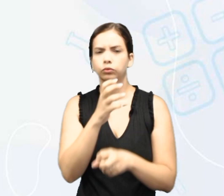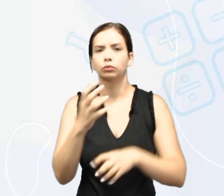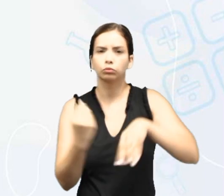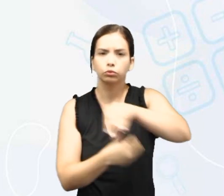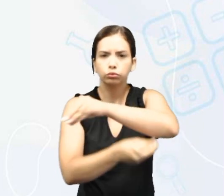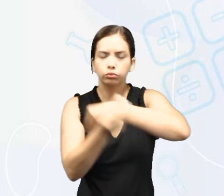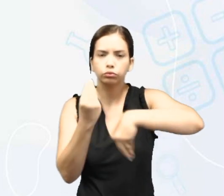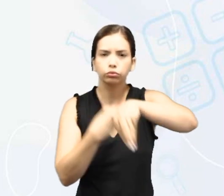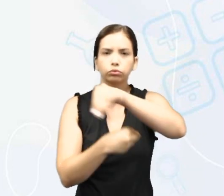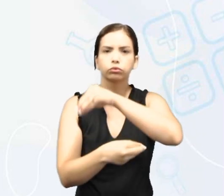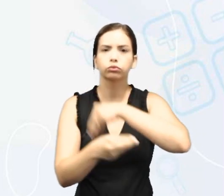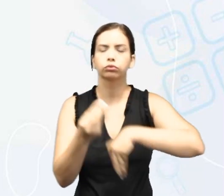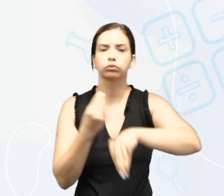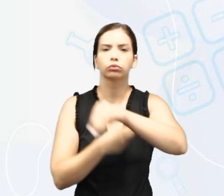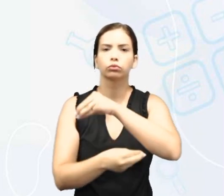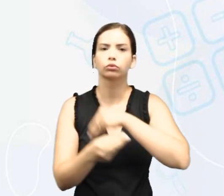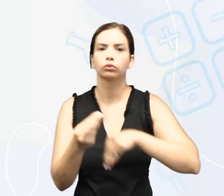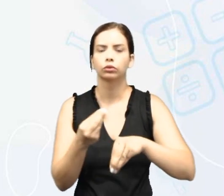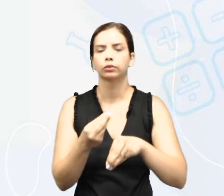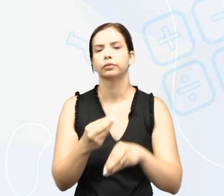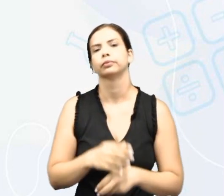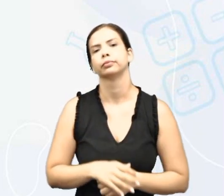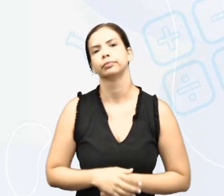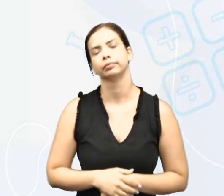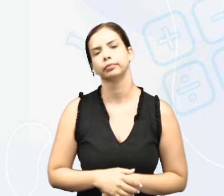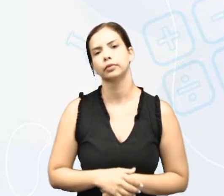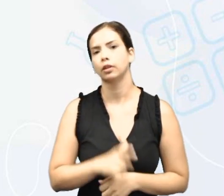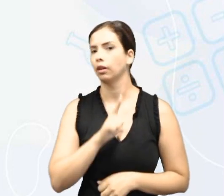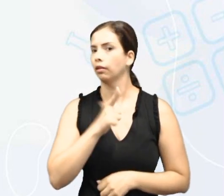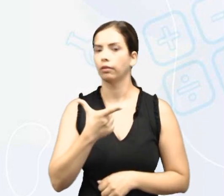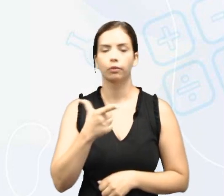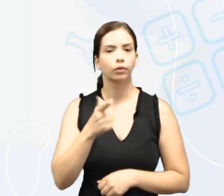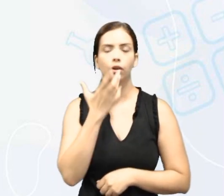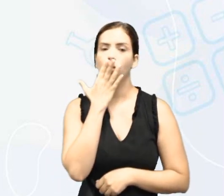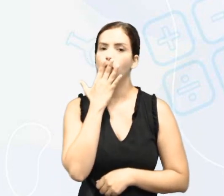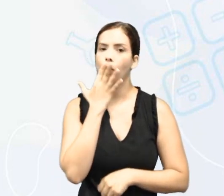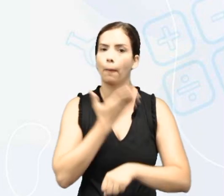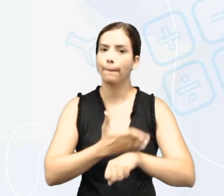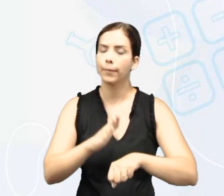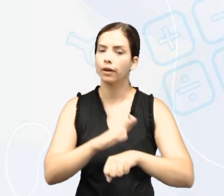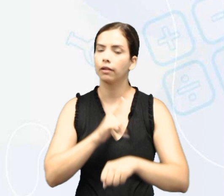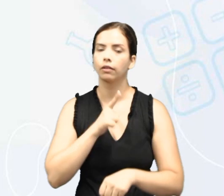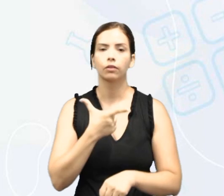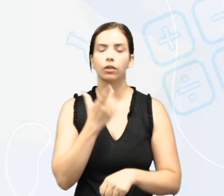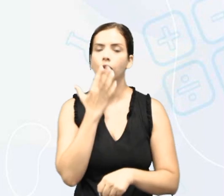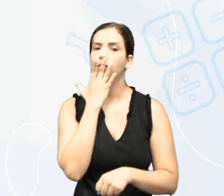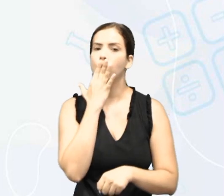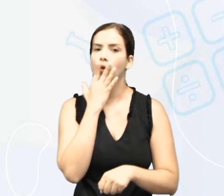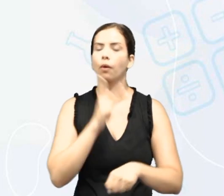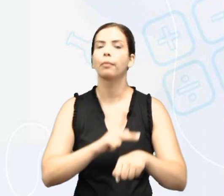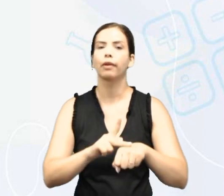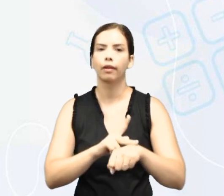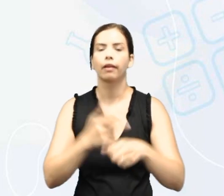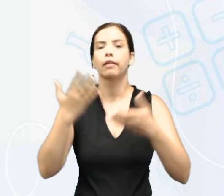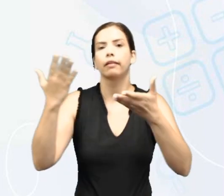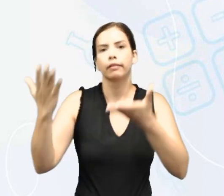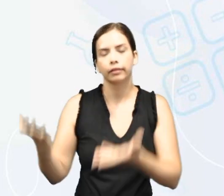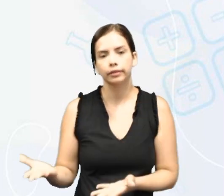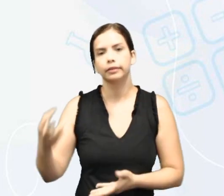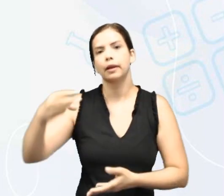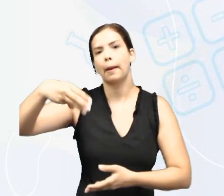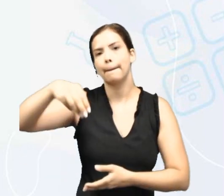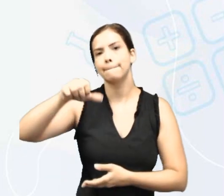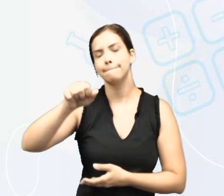cores, mas nelas não vão estar misturadas nem o preto, nem o branco. Então, isso é matiz, né? A cor em sua